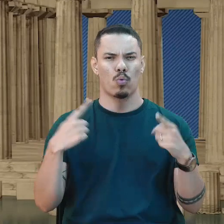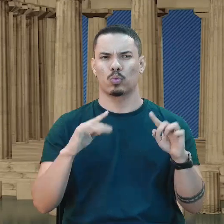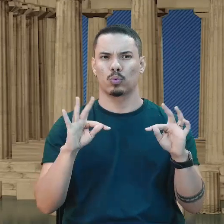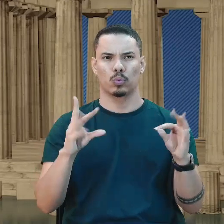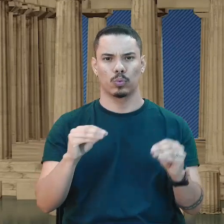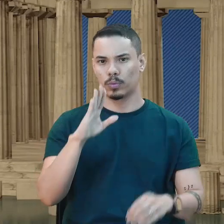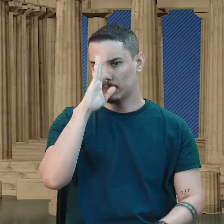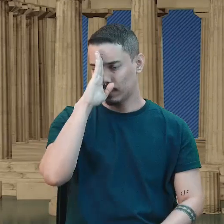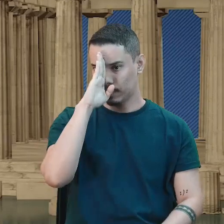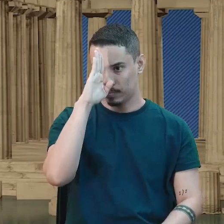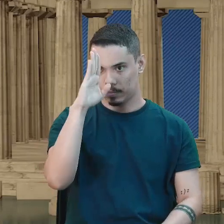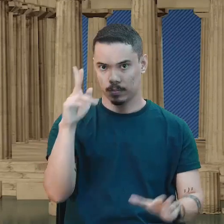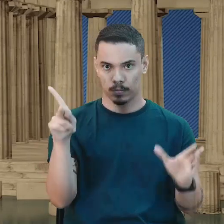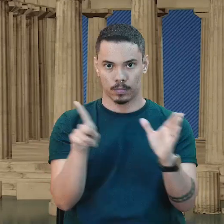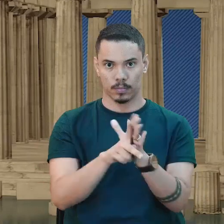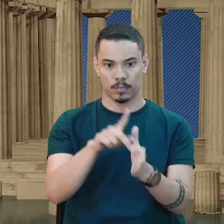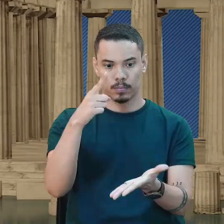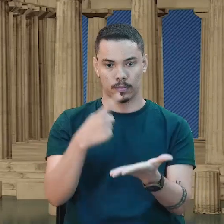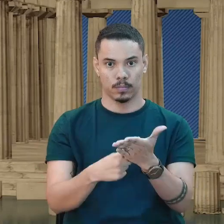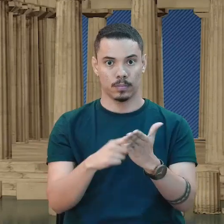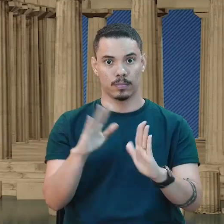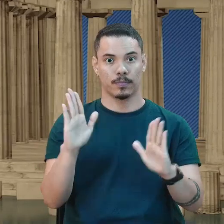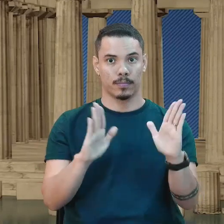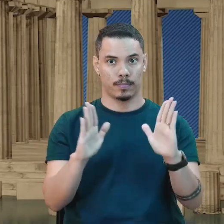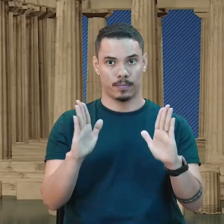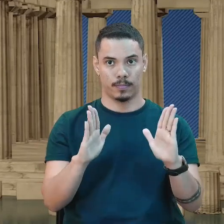princípios estabelecidos na época